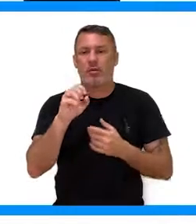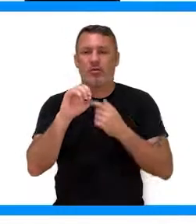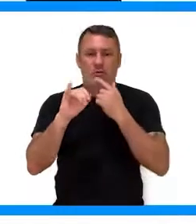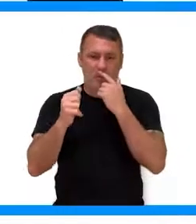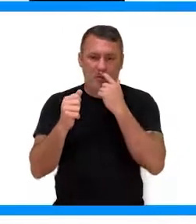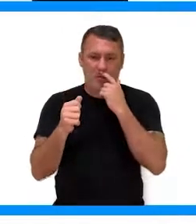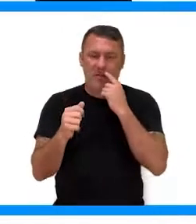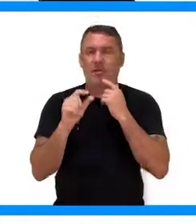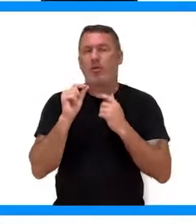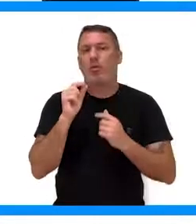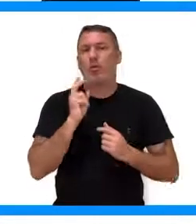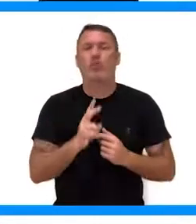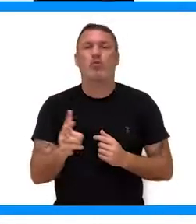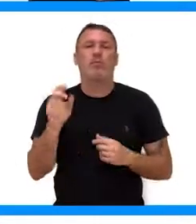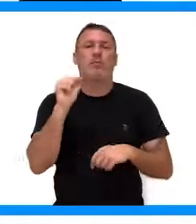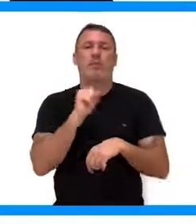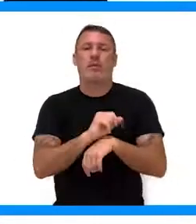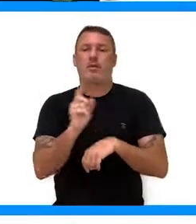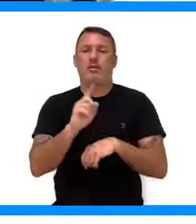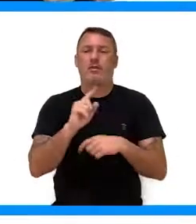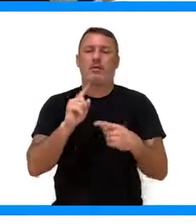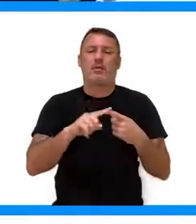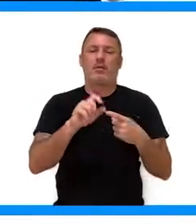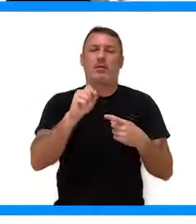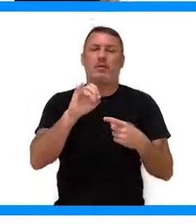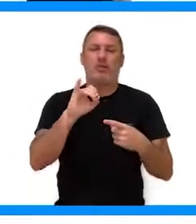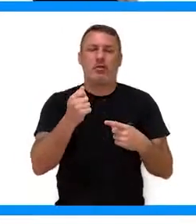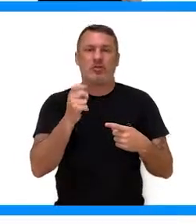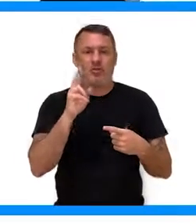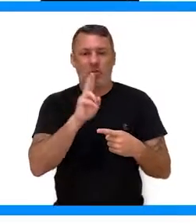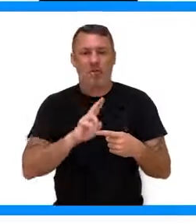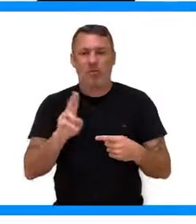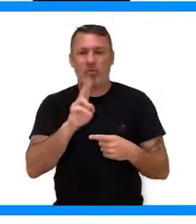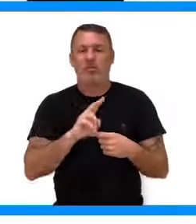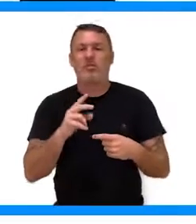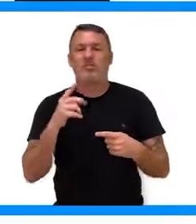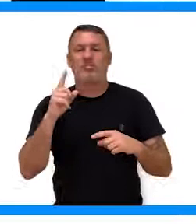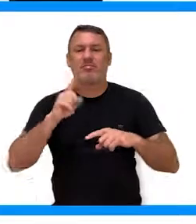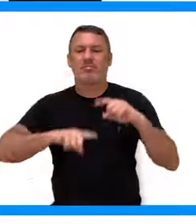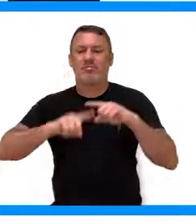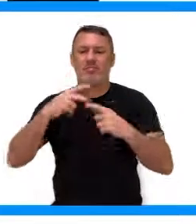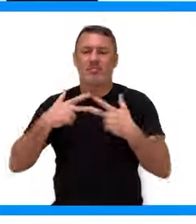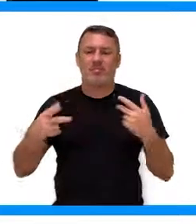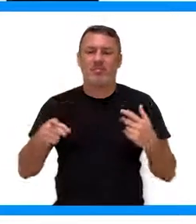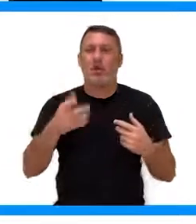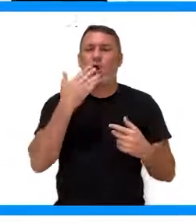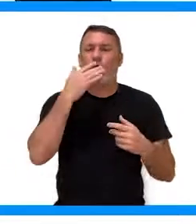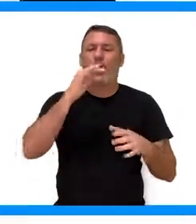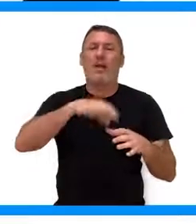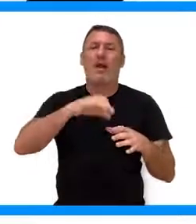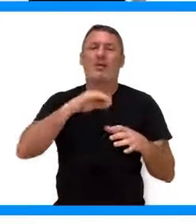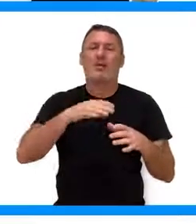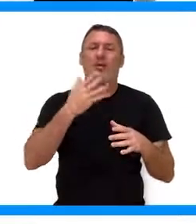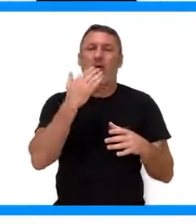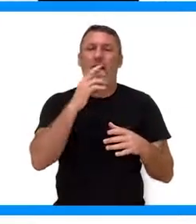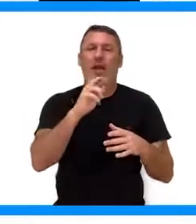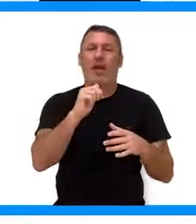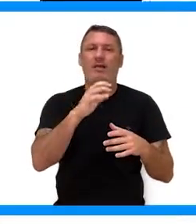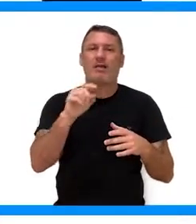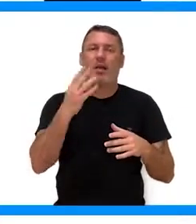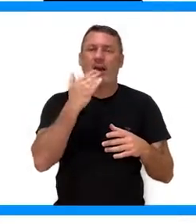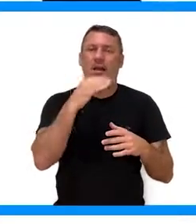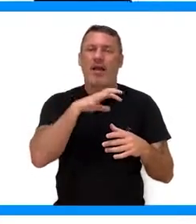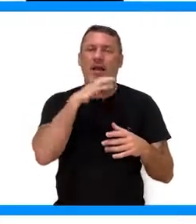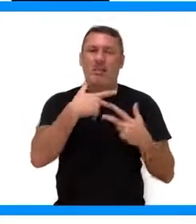demanda continuadamente crescente. A soja sendo utilizada para a produção de rações